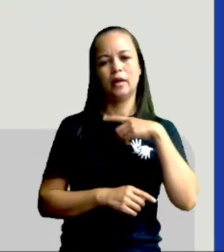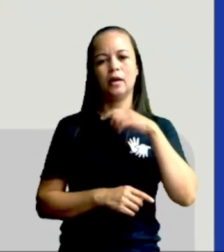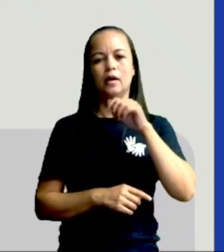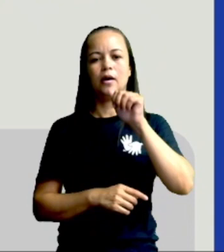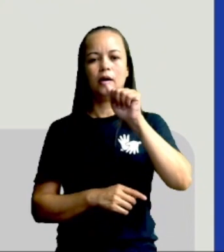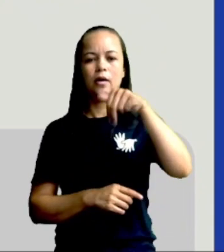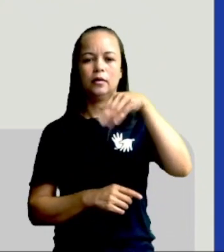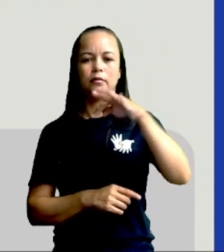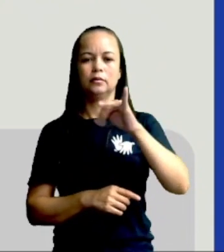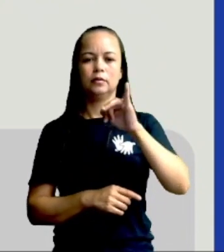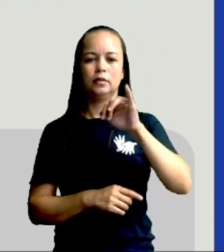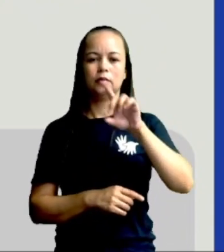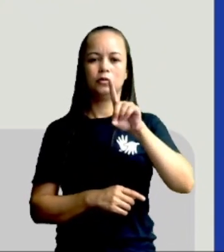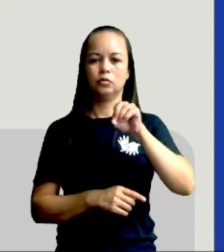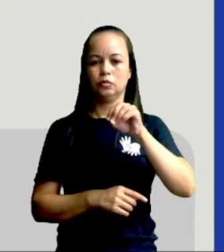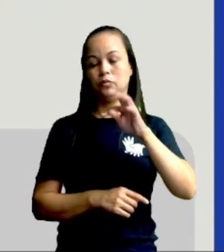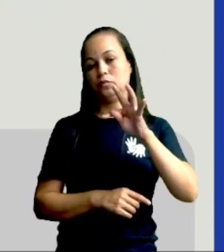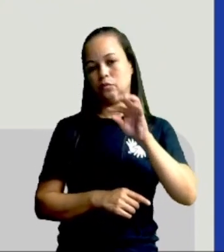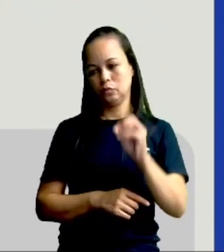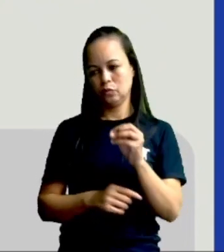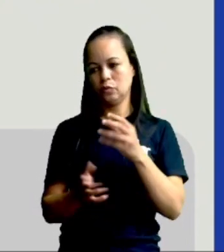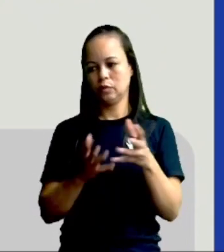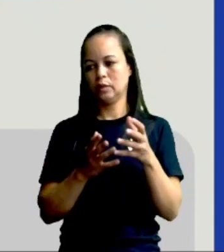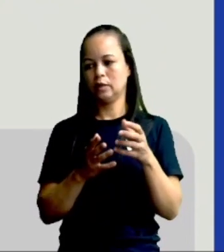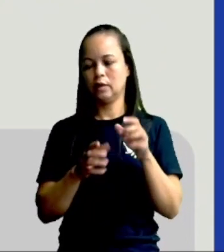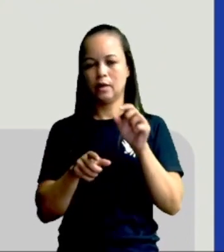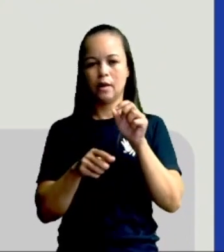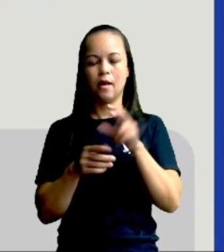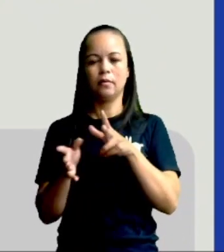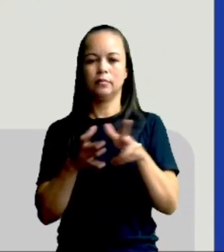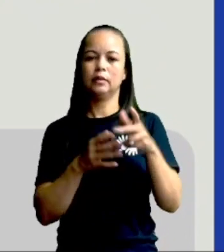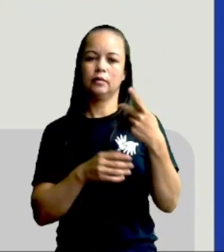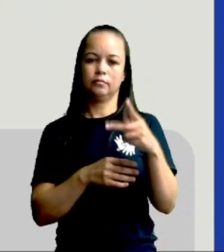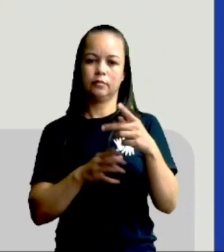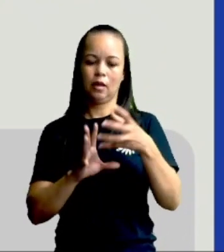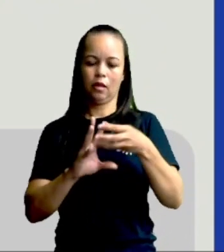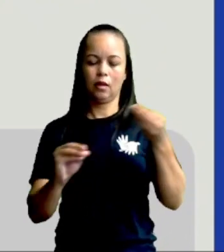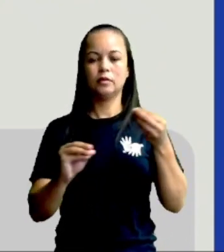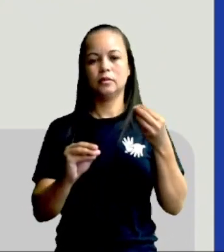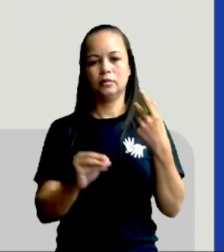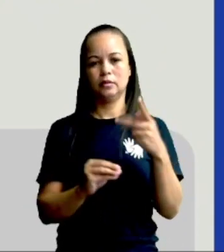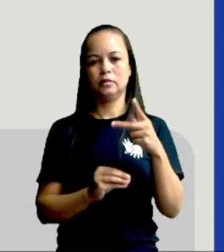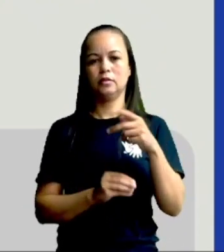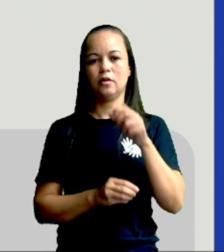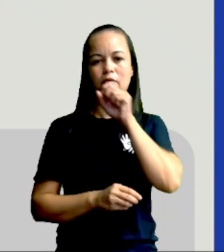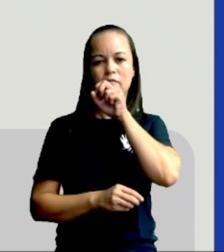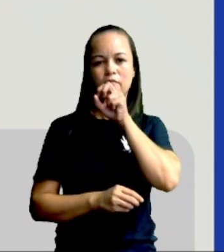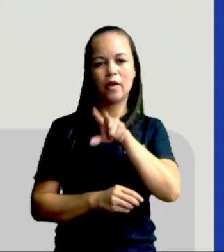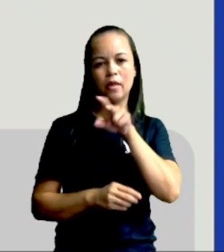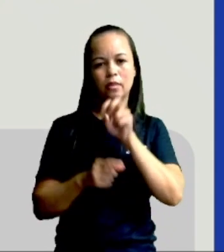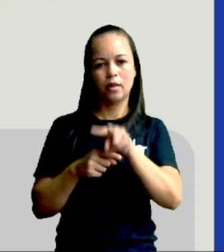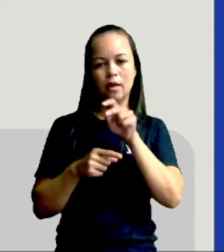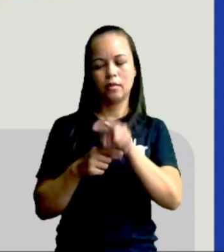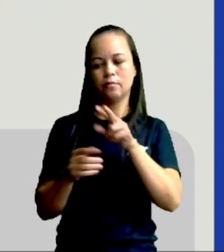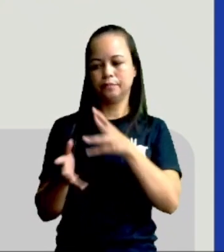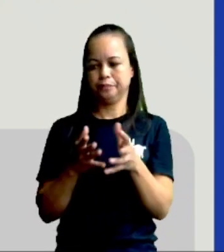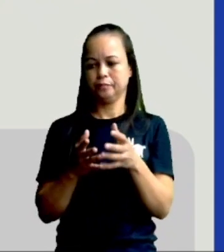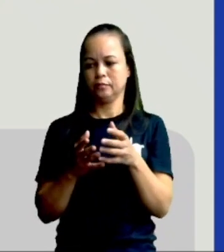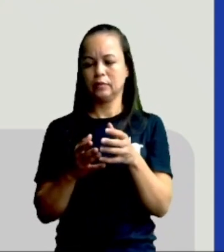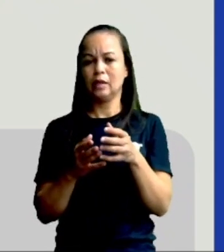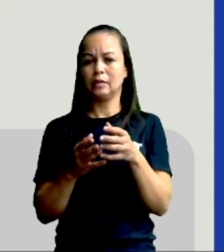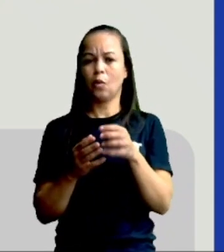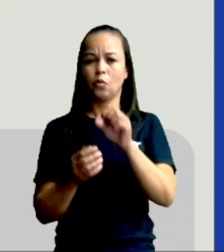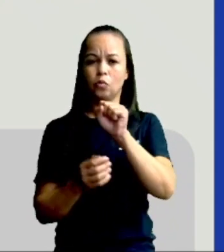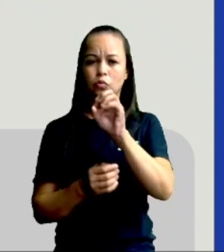um soro que elimina esse veneno. Então, como é construído esse soro? O soro ele é feito a partir